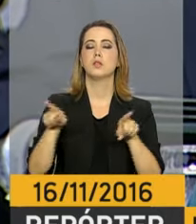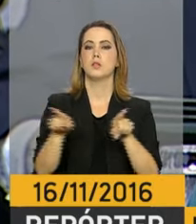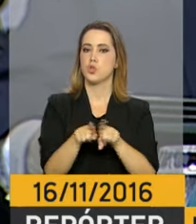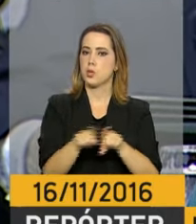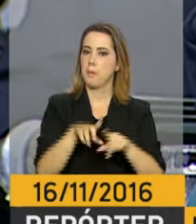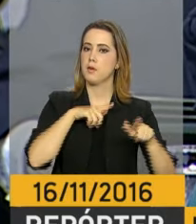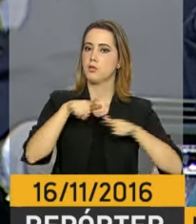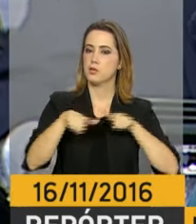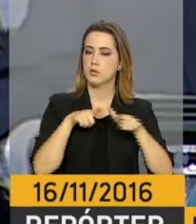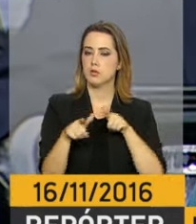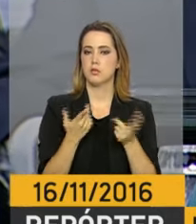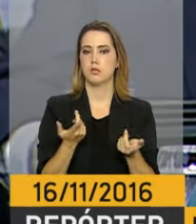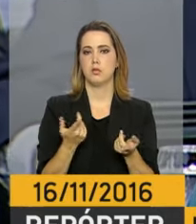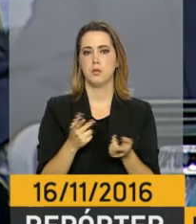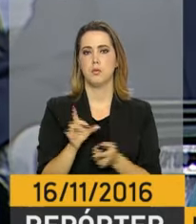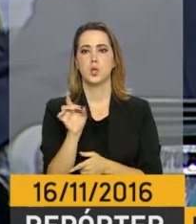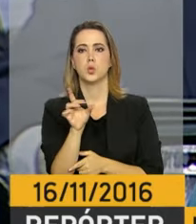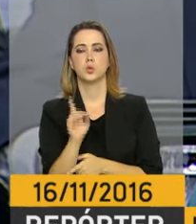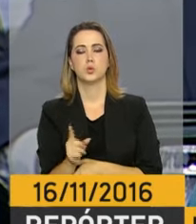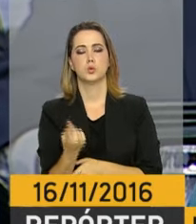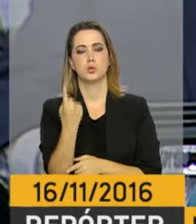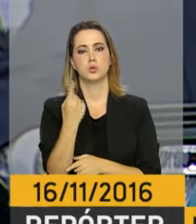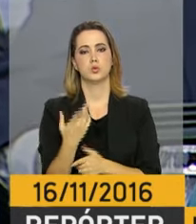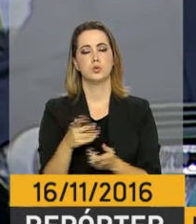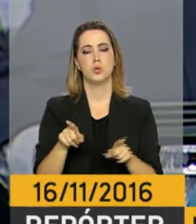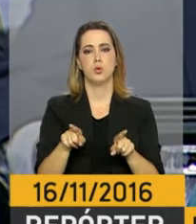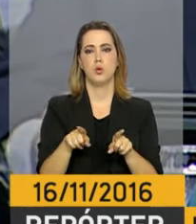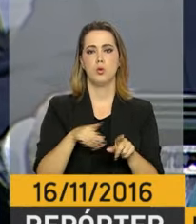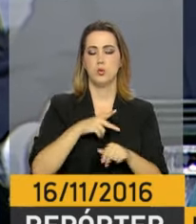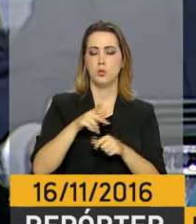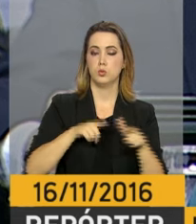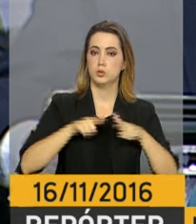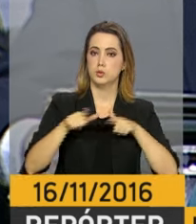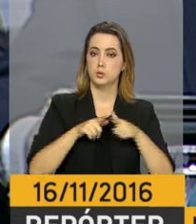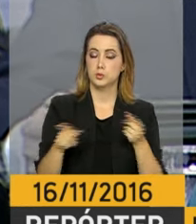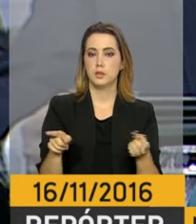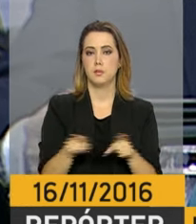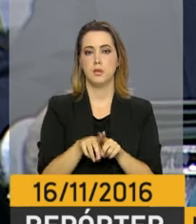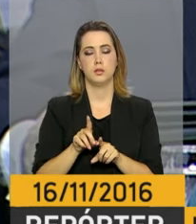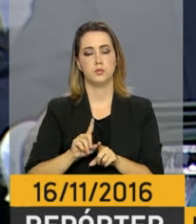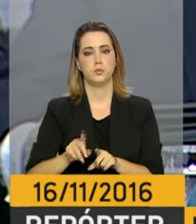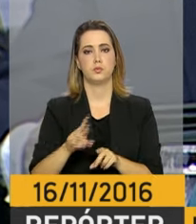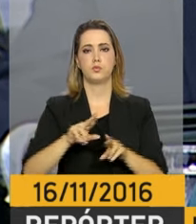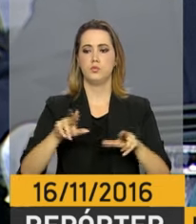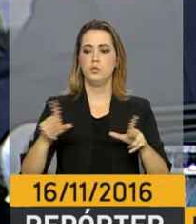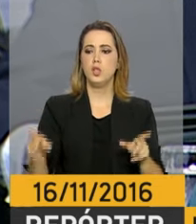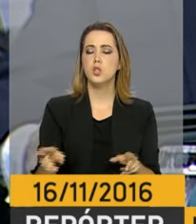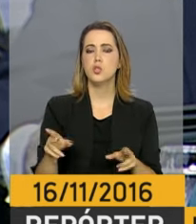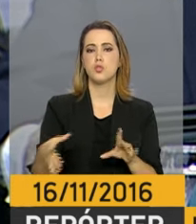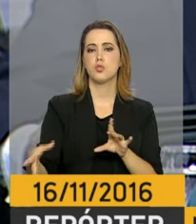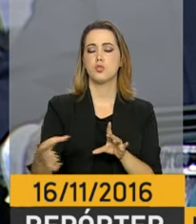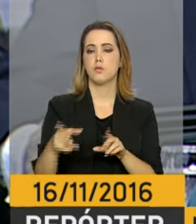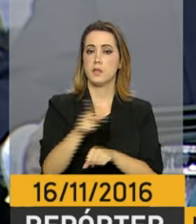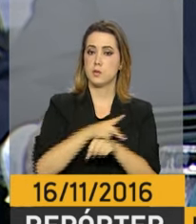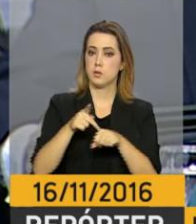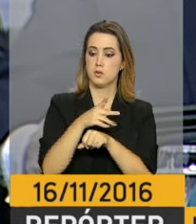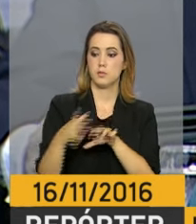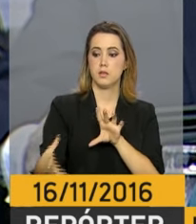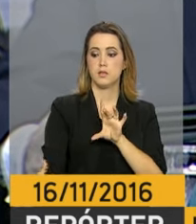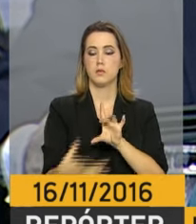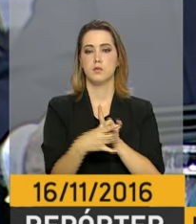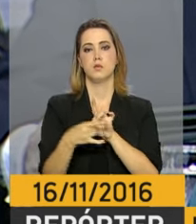permitir que a operação seja apenas do crime mas que haja um bate também pela ligação dos vários países particularmente